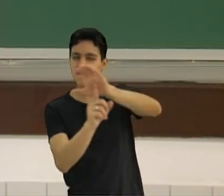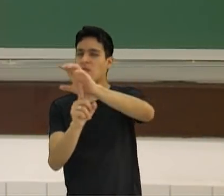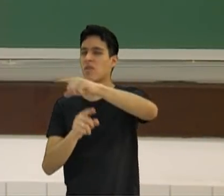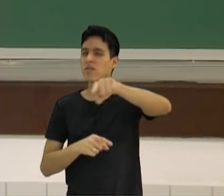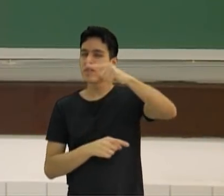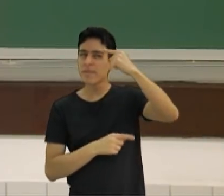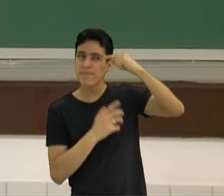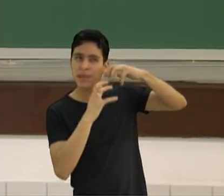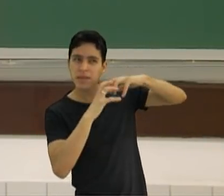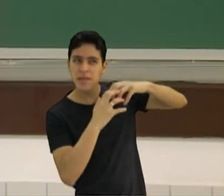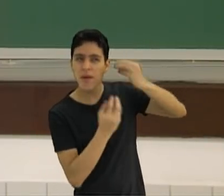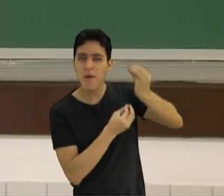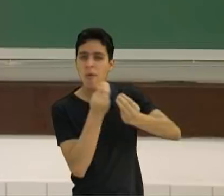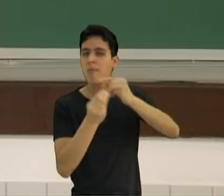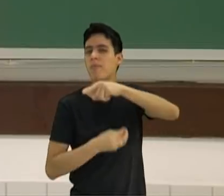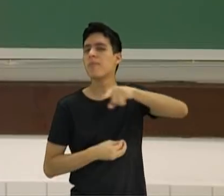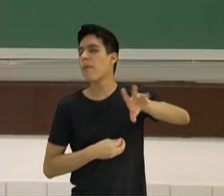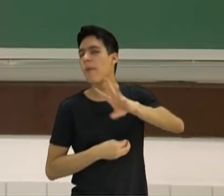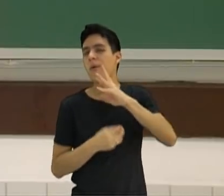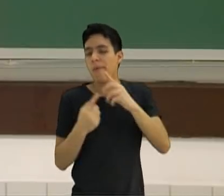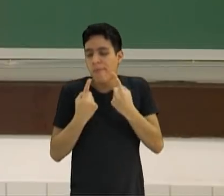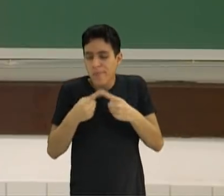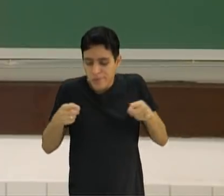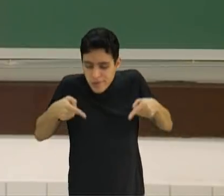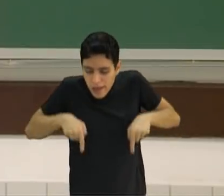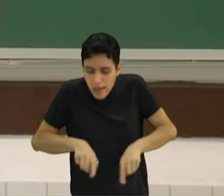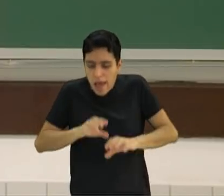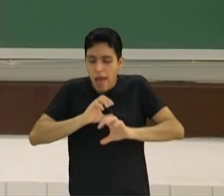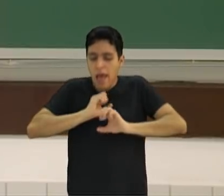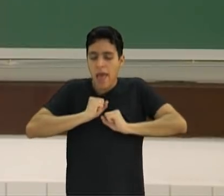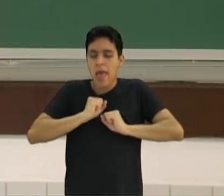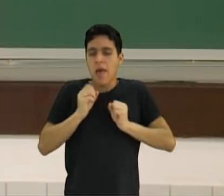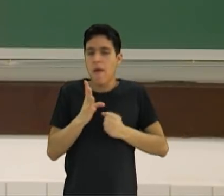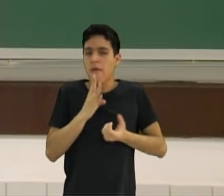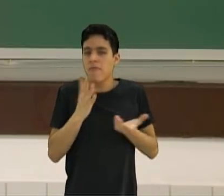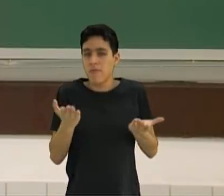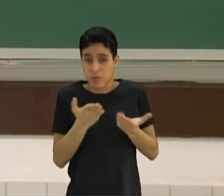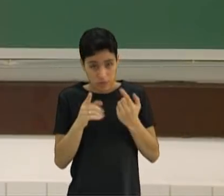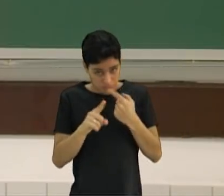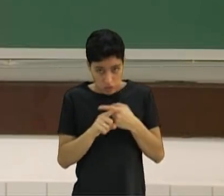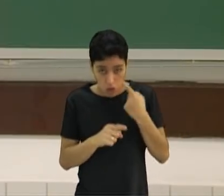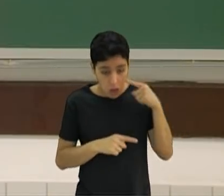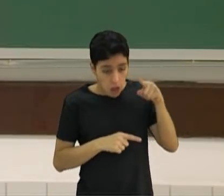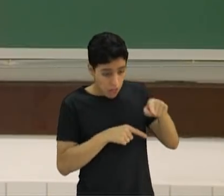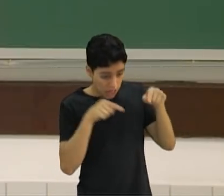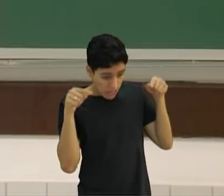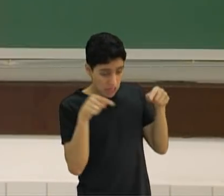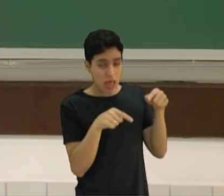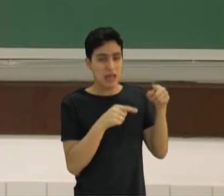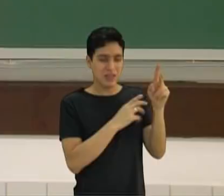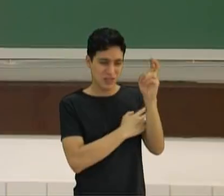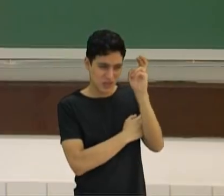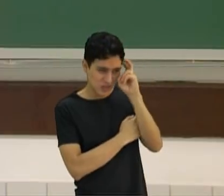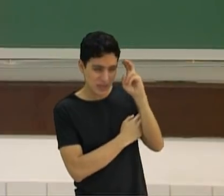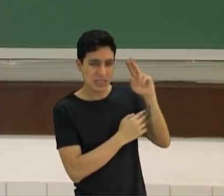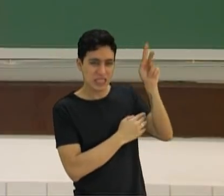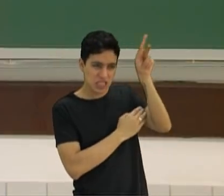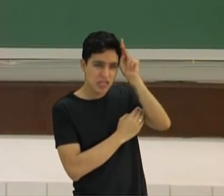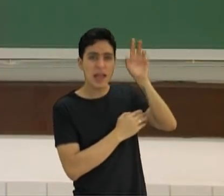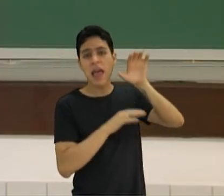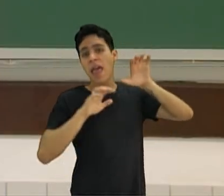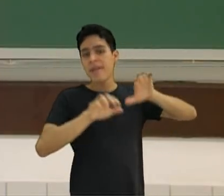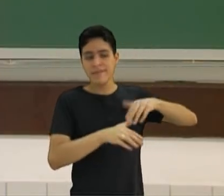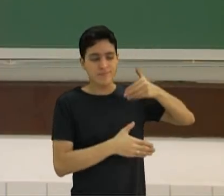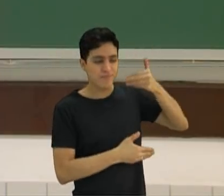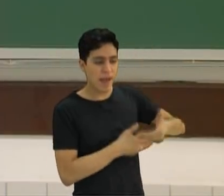as músicas que você escuta hoje, né? Porque na cultura indígena acontece essa passagem de geração em geração.